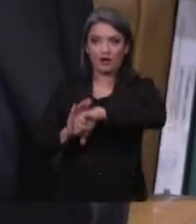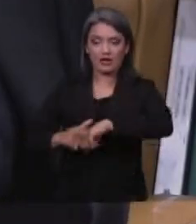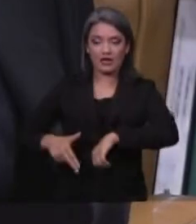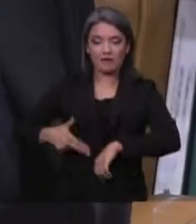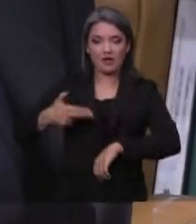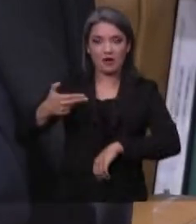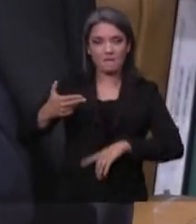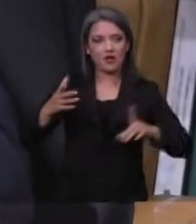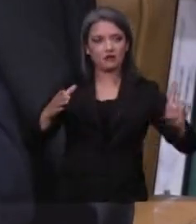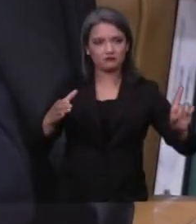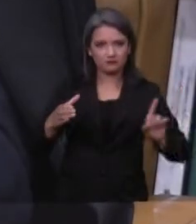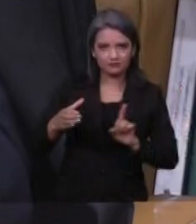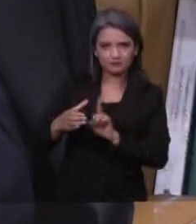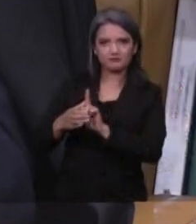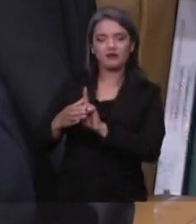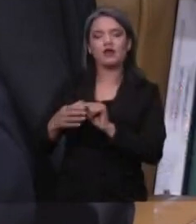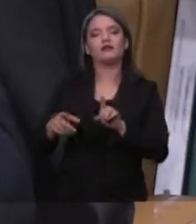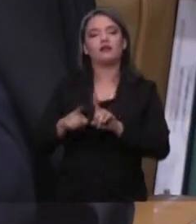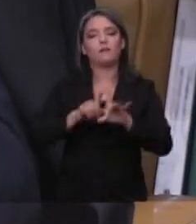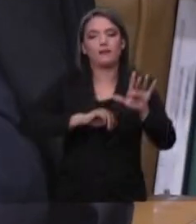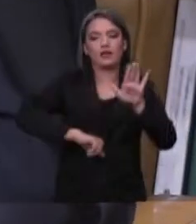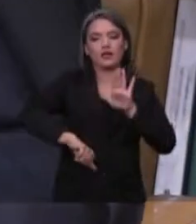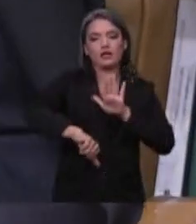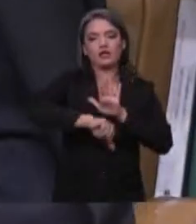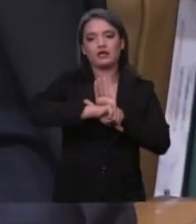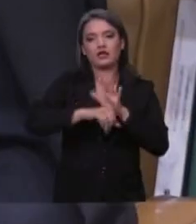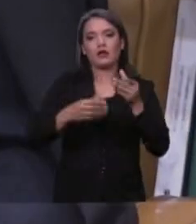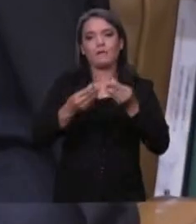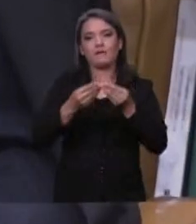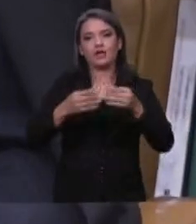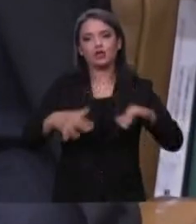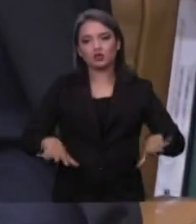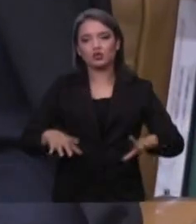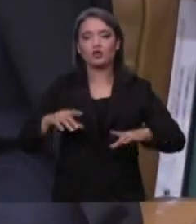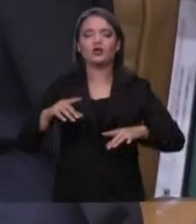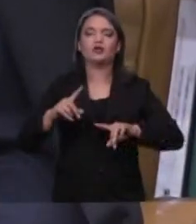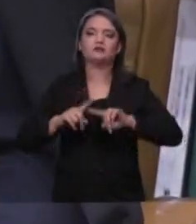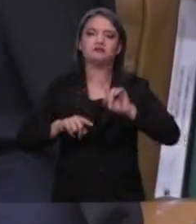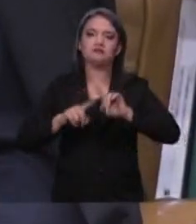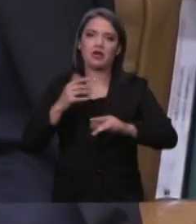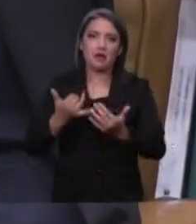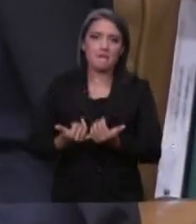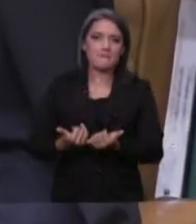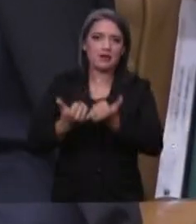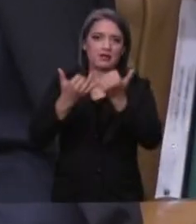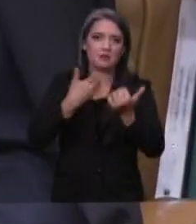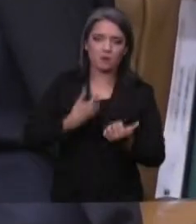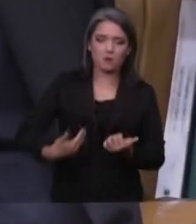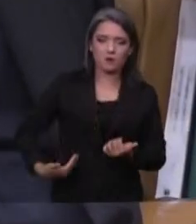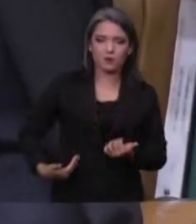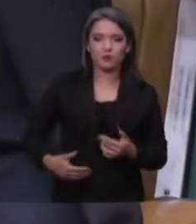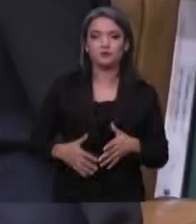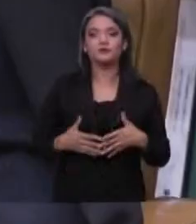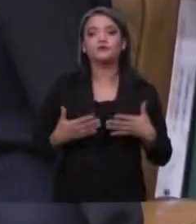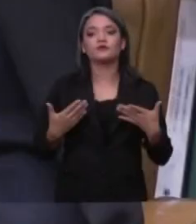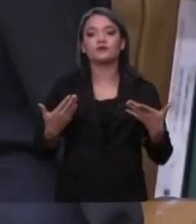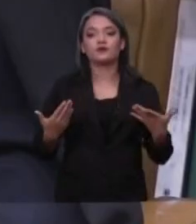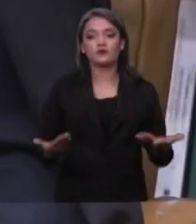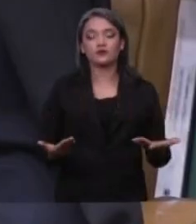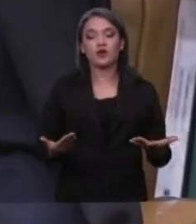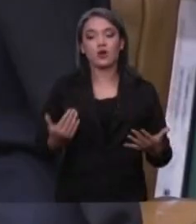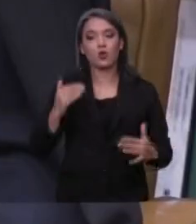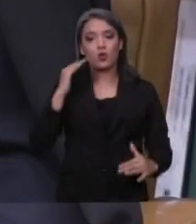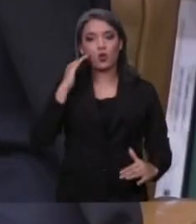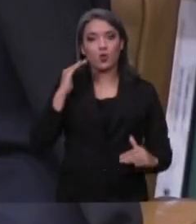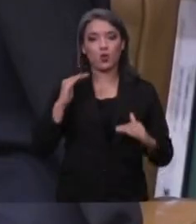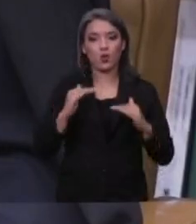também entendo que houve os crimes de dano ao patrimônio público. De modo que eu estou, presidente,